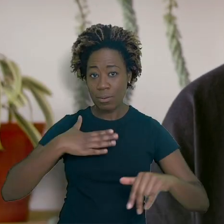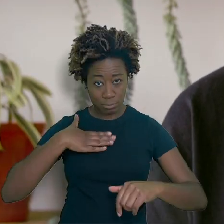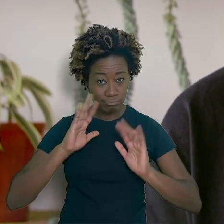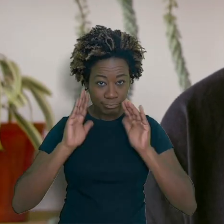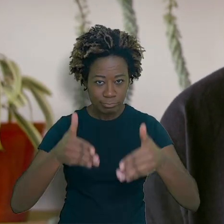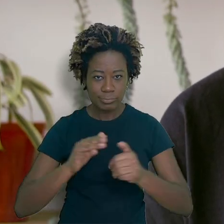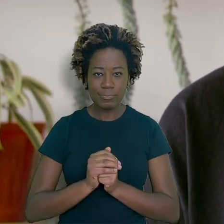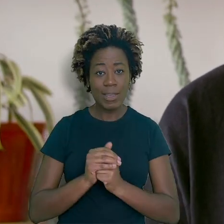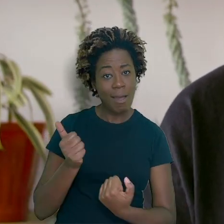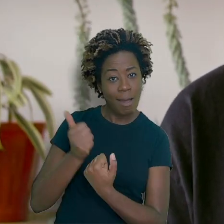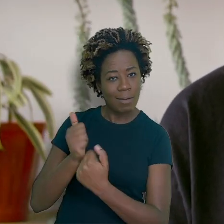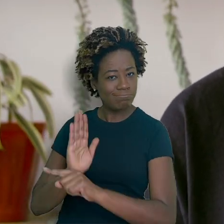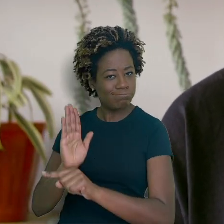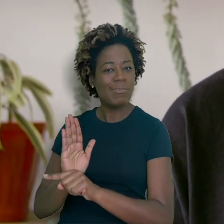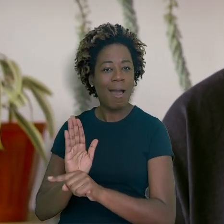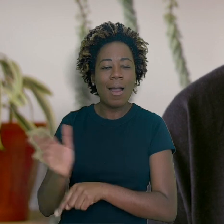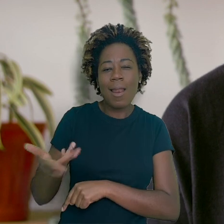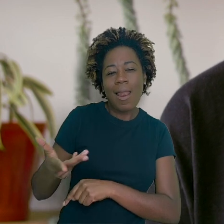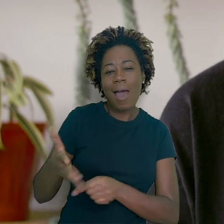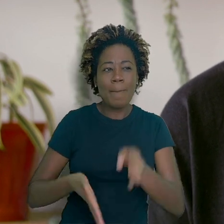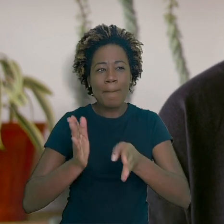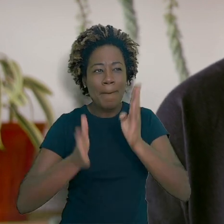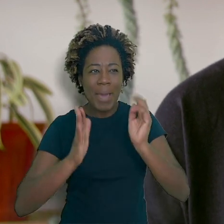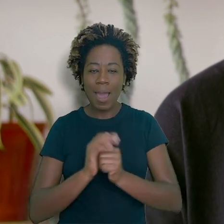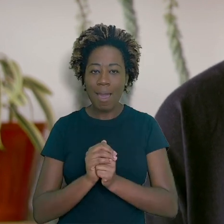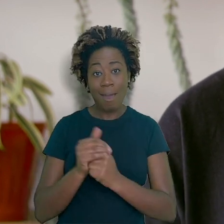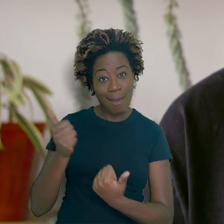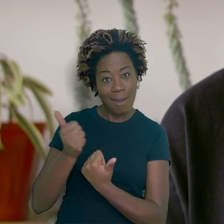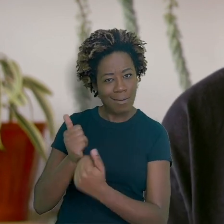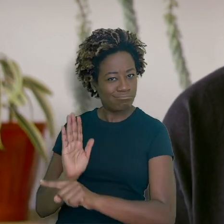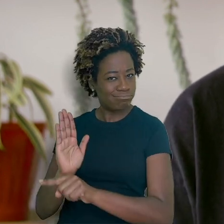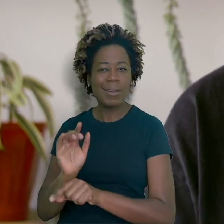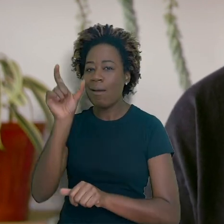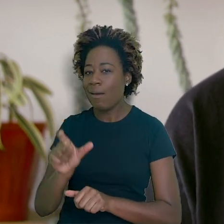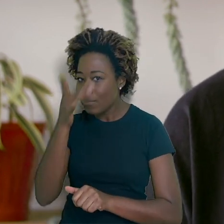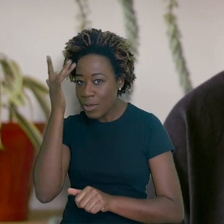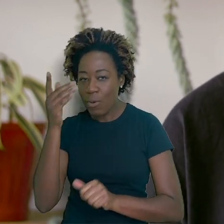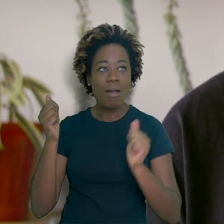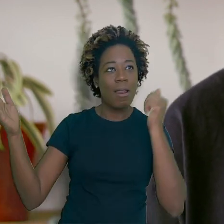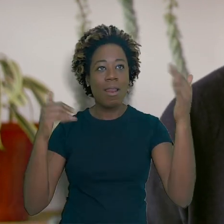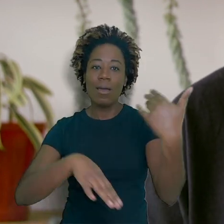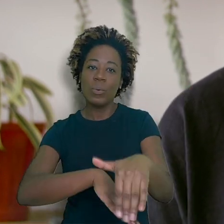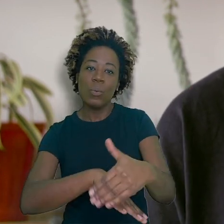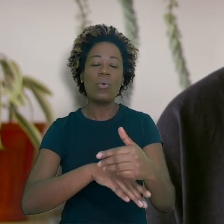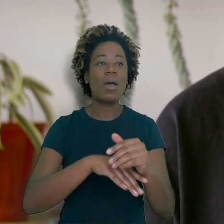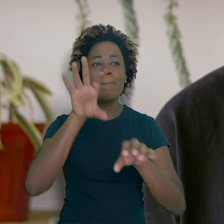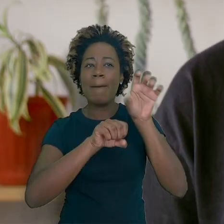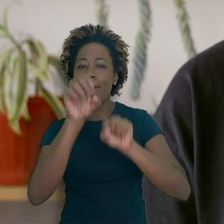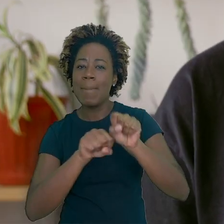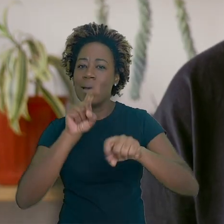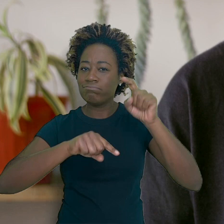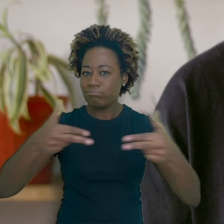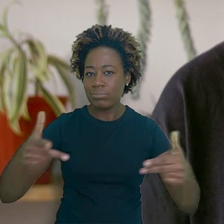Um bom assistente de produção é aquele que faz o corre. Quando você ouvir a palavra assistente de produção, geralmente é a pessoa que está na rua, está buscando